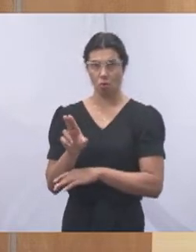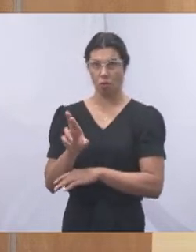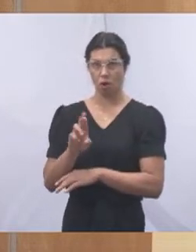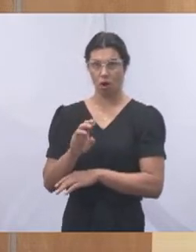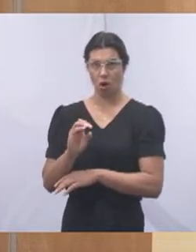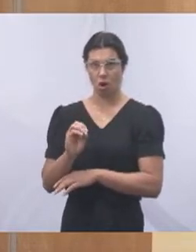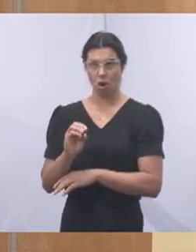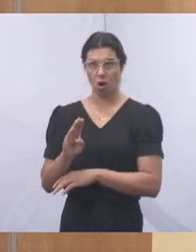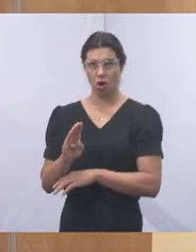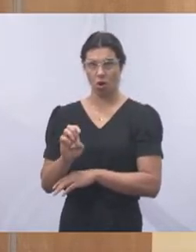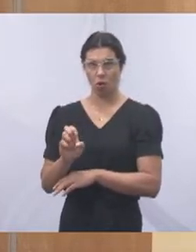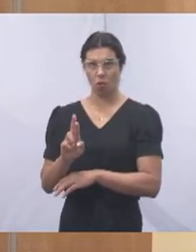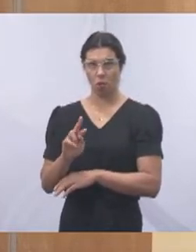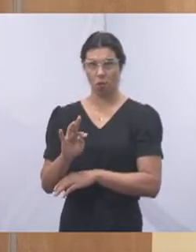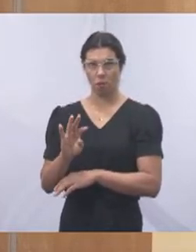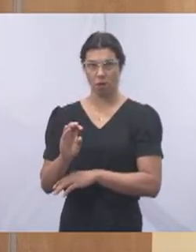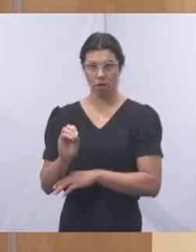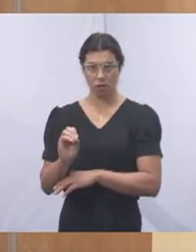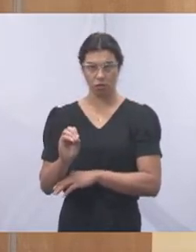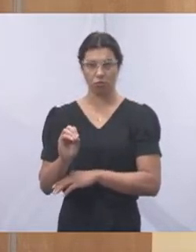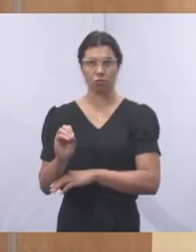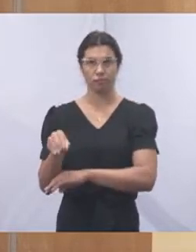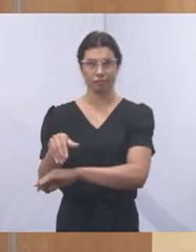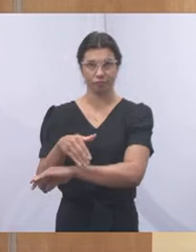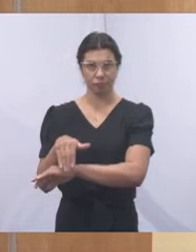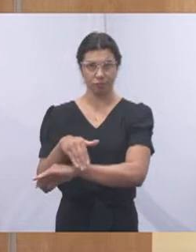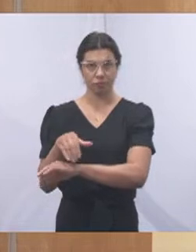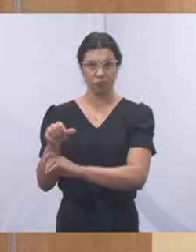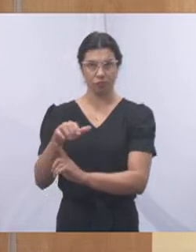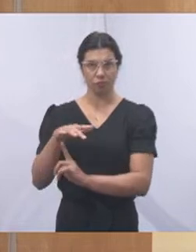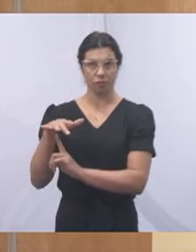Roberto da Silva Francelino? Hoje,